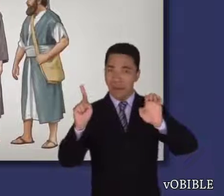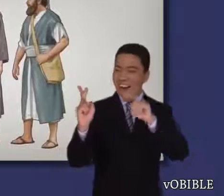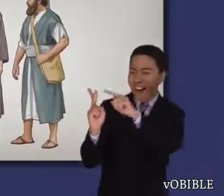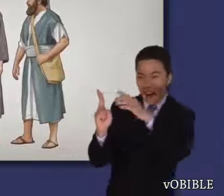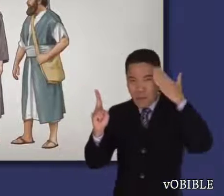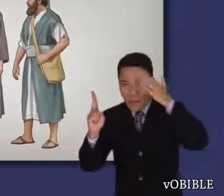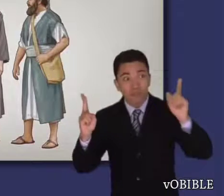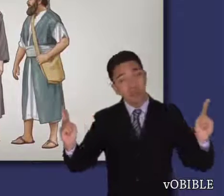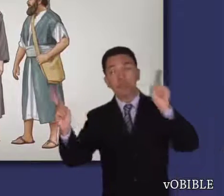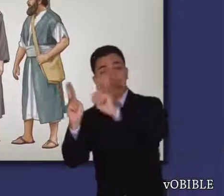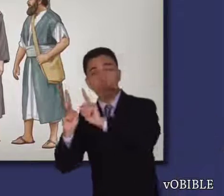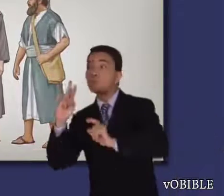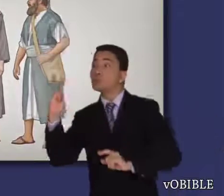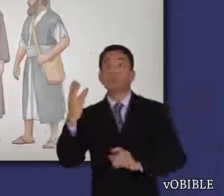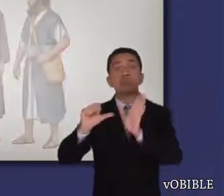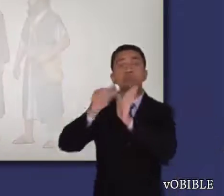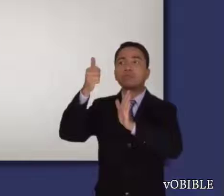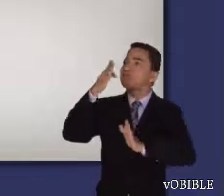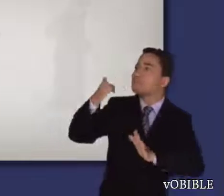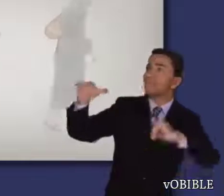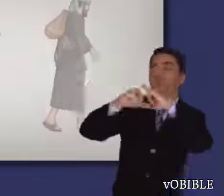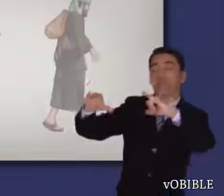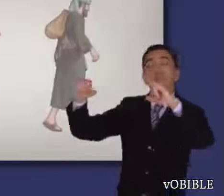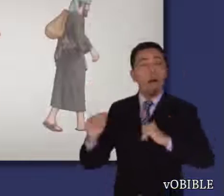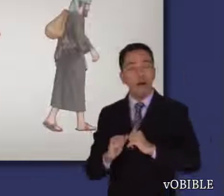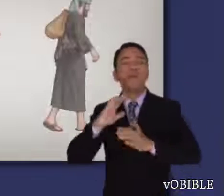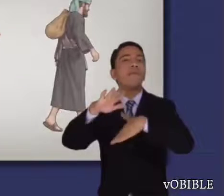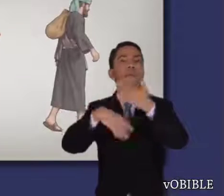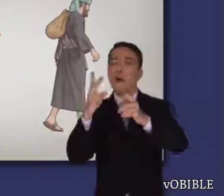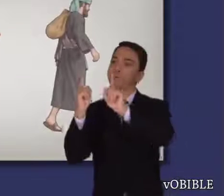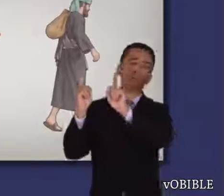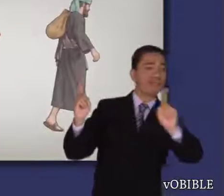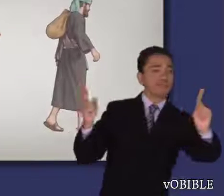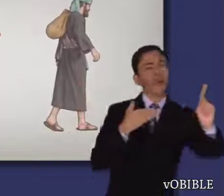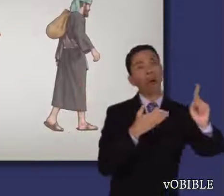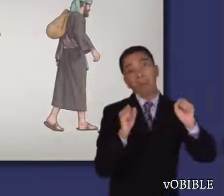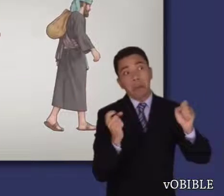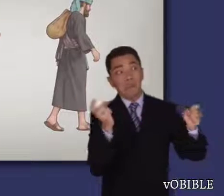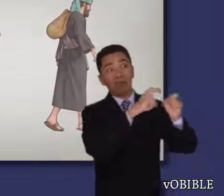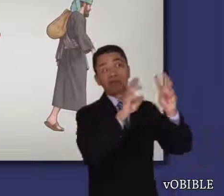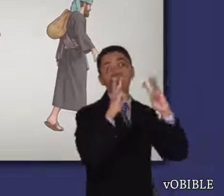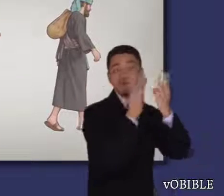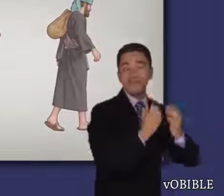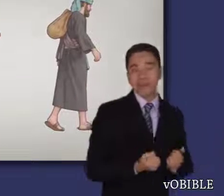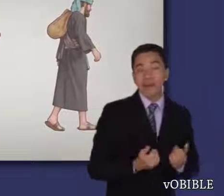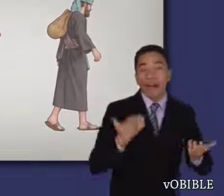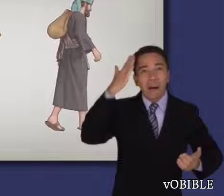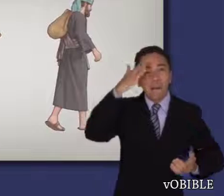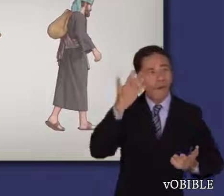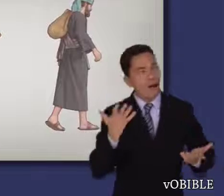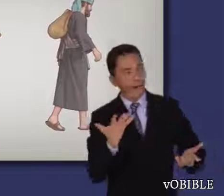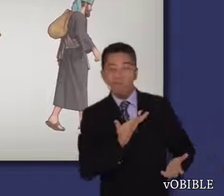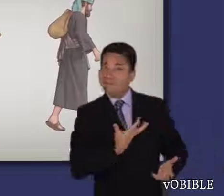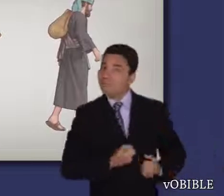Barnabé na primeira viagem missionária deles. Mas Marcos os deixou e provavelmente voltou para Jerusalém,